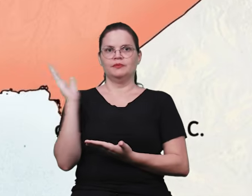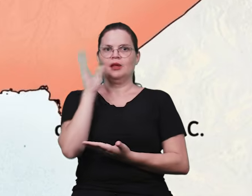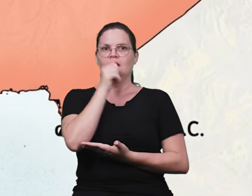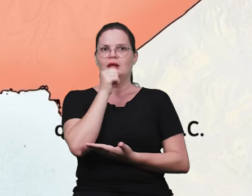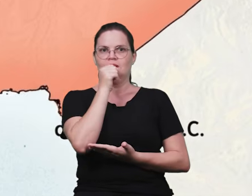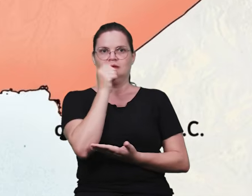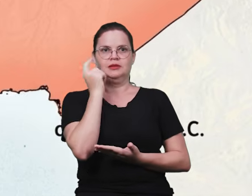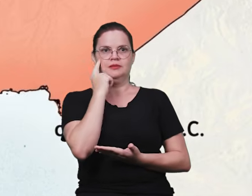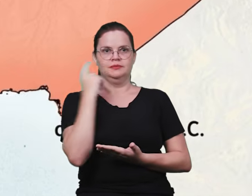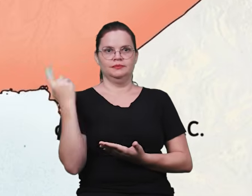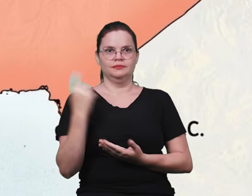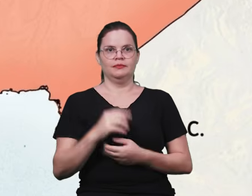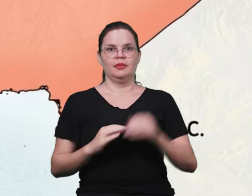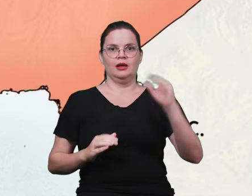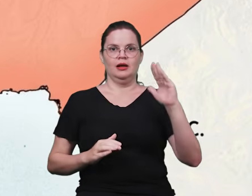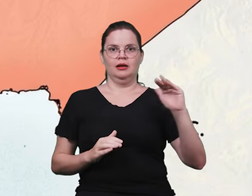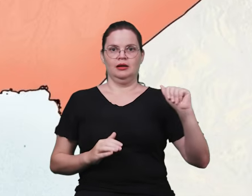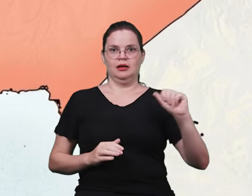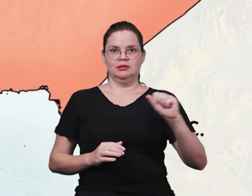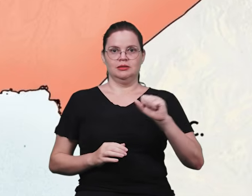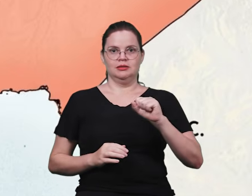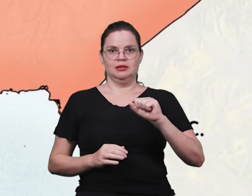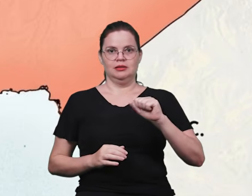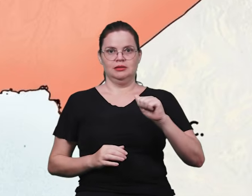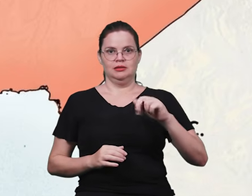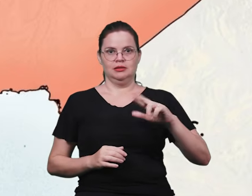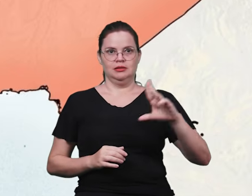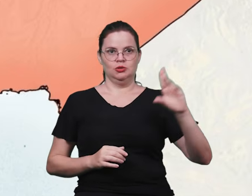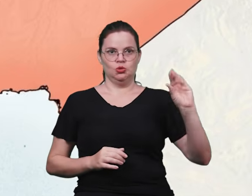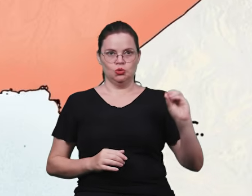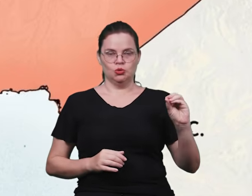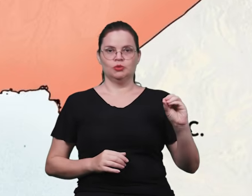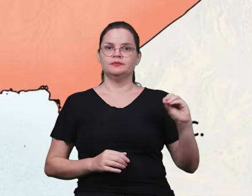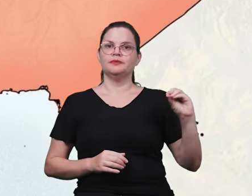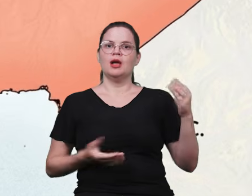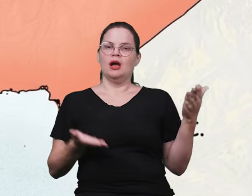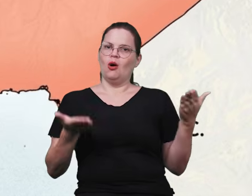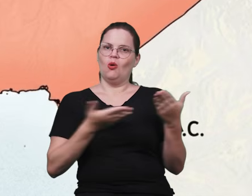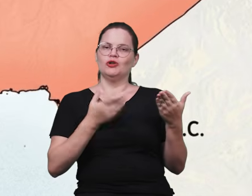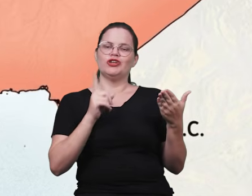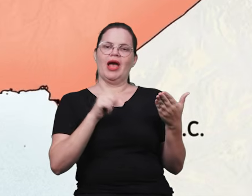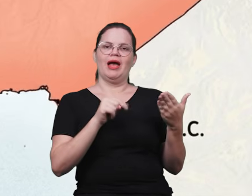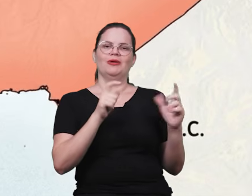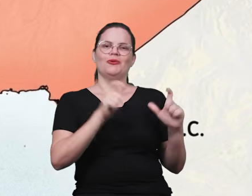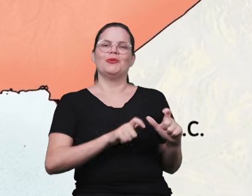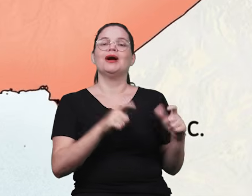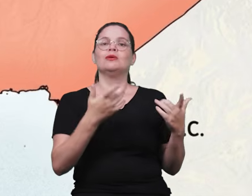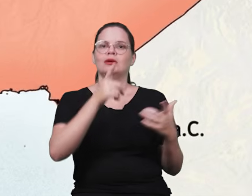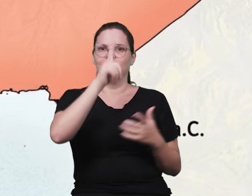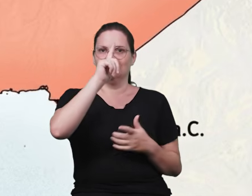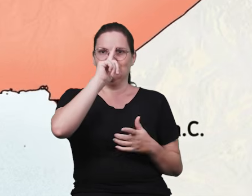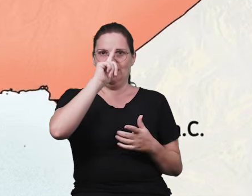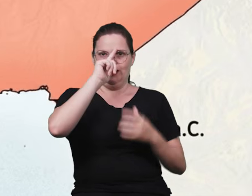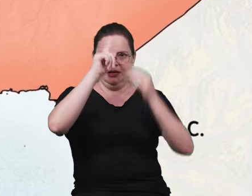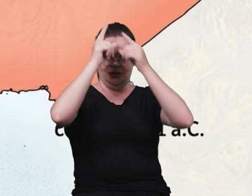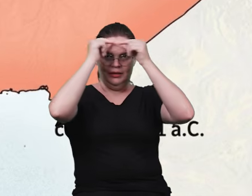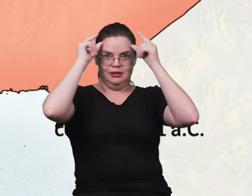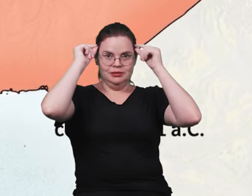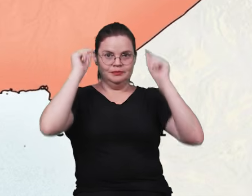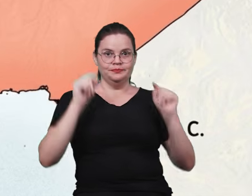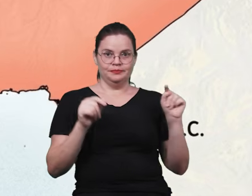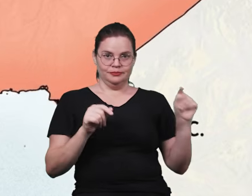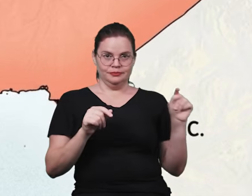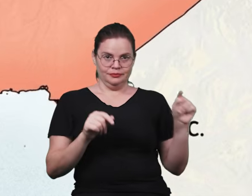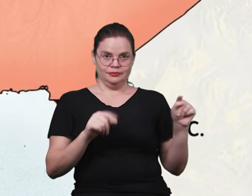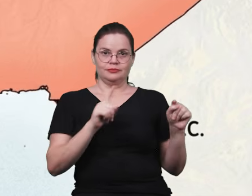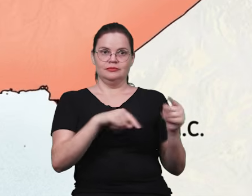E Cassandro ficou com a atual Grécia, que Certo. foi a origem de Alexandre. Aliás,